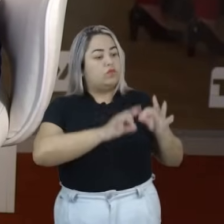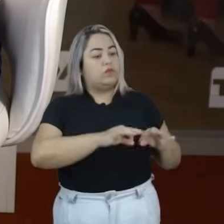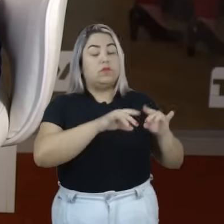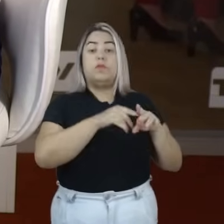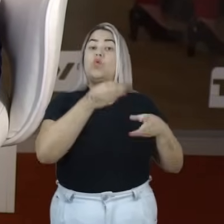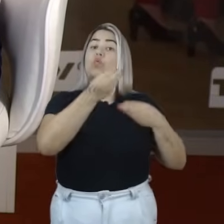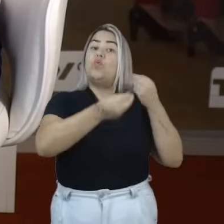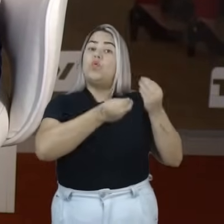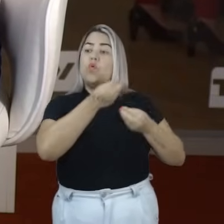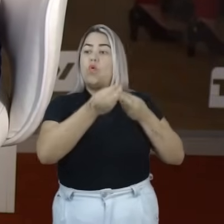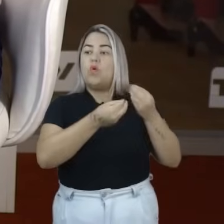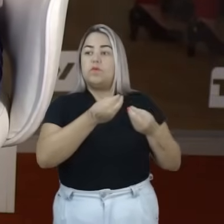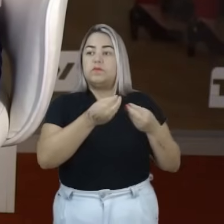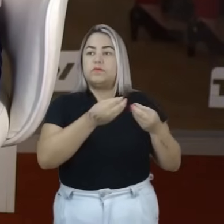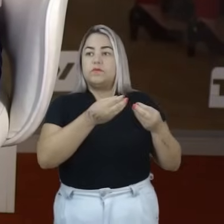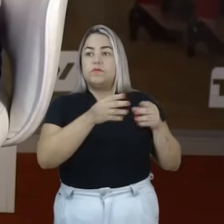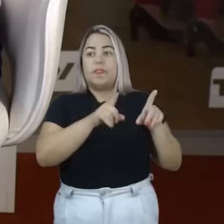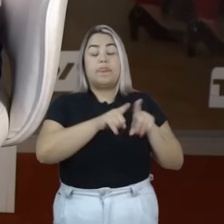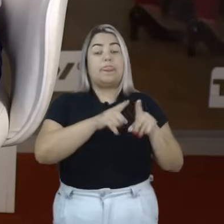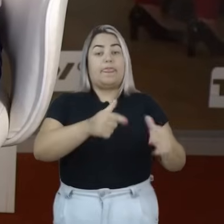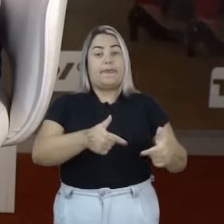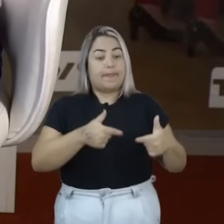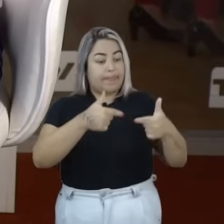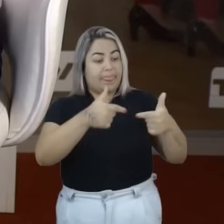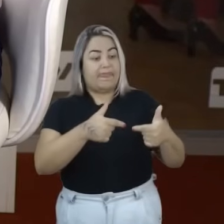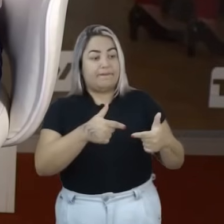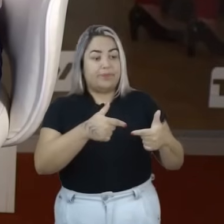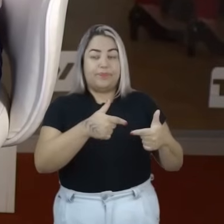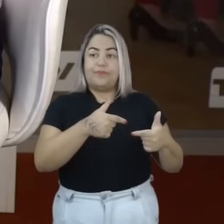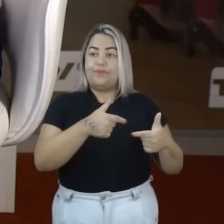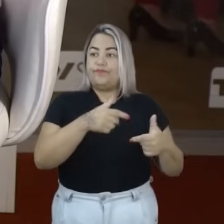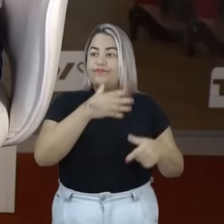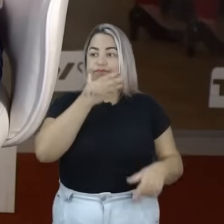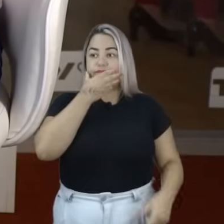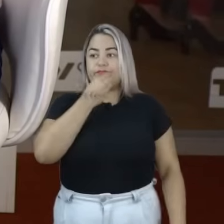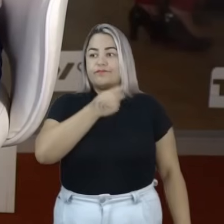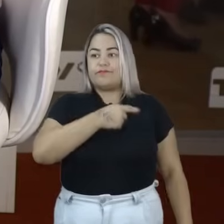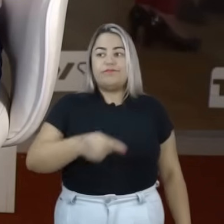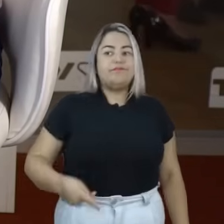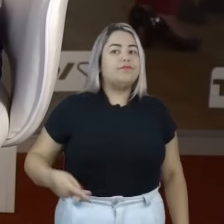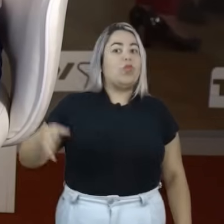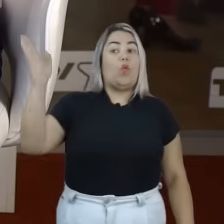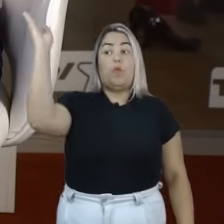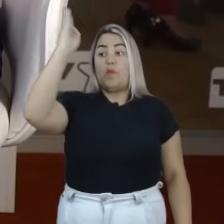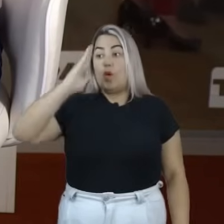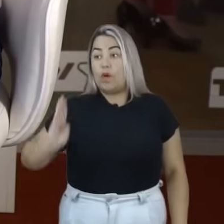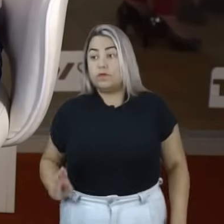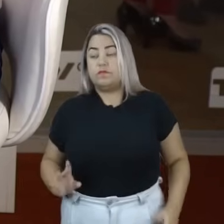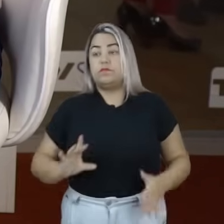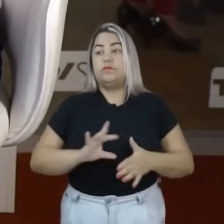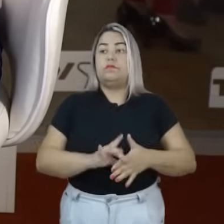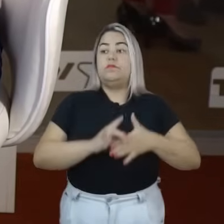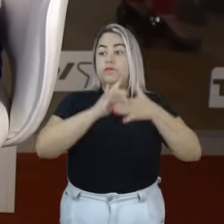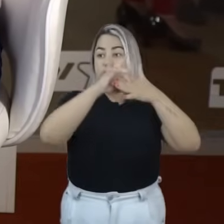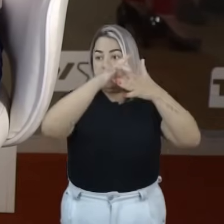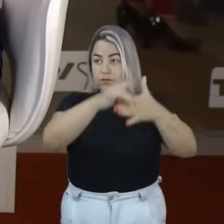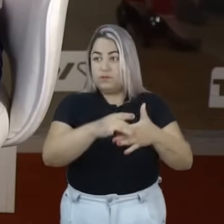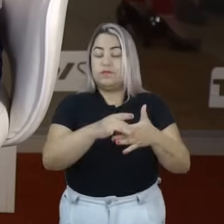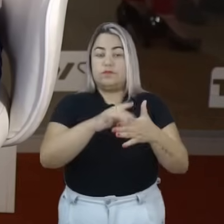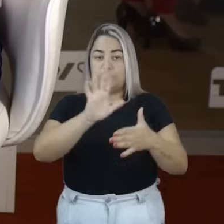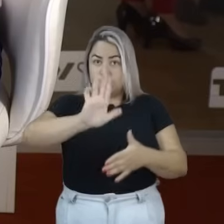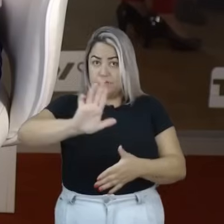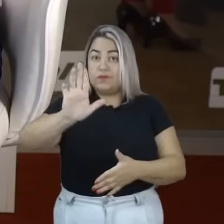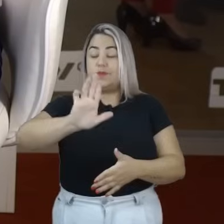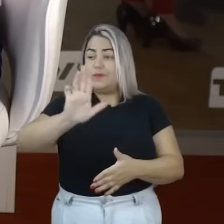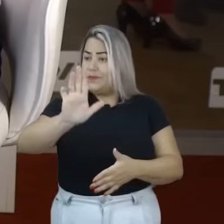que integra isso para um desafio do presidente do Brasil, que hoje é um dos maiores líderes do mundo. O presidente Lula é o maior líder